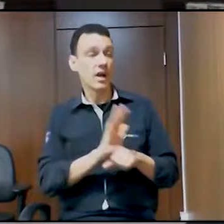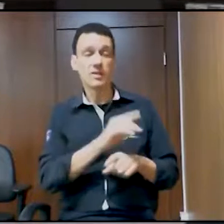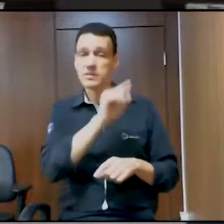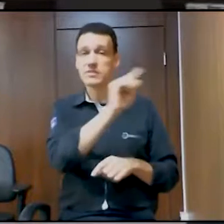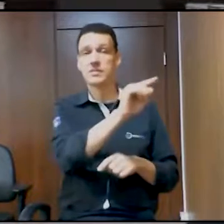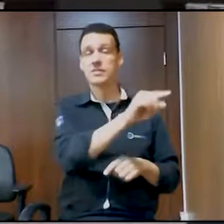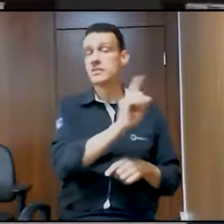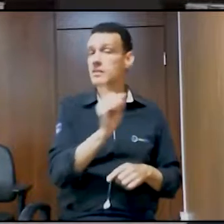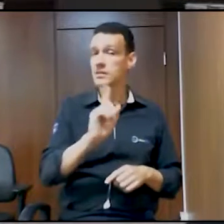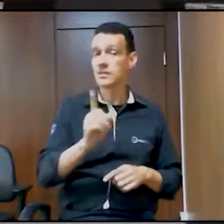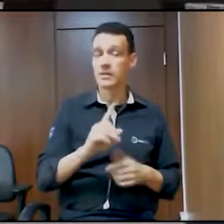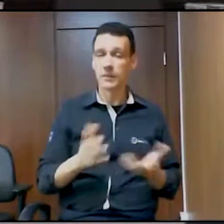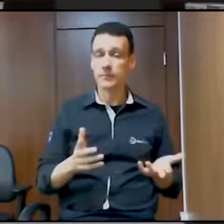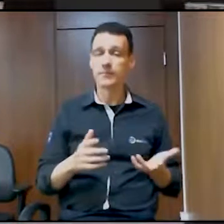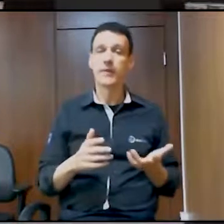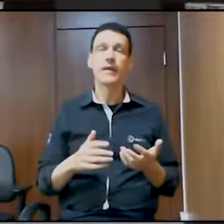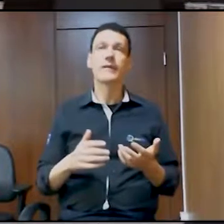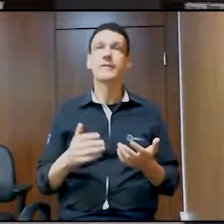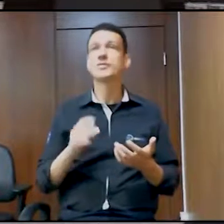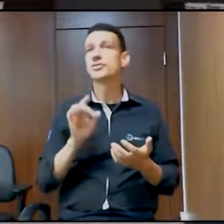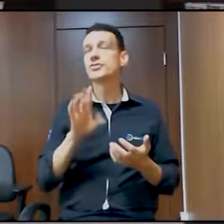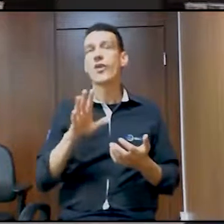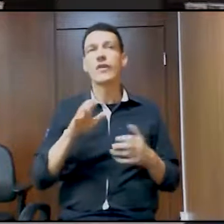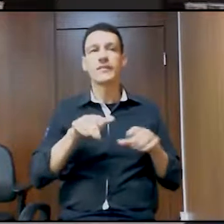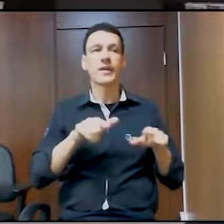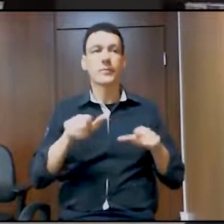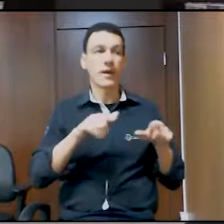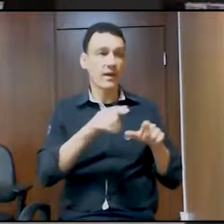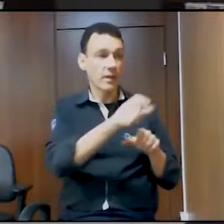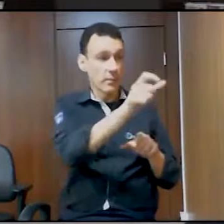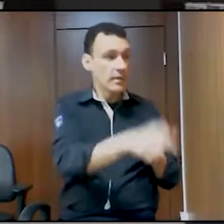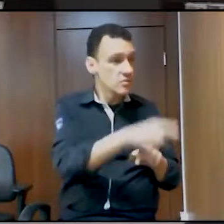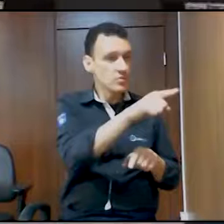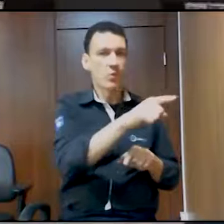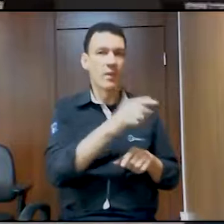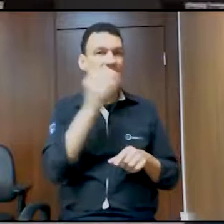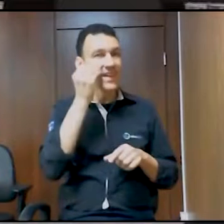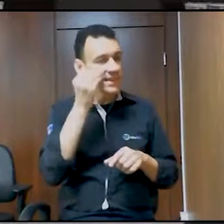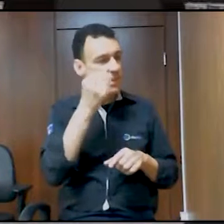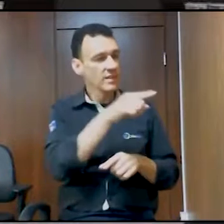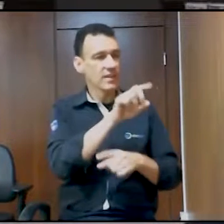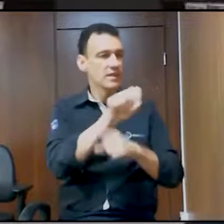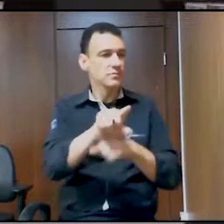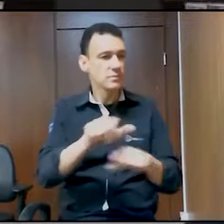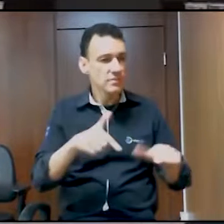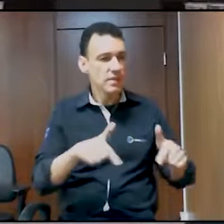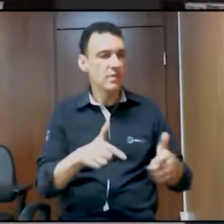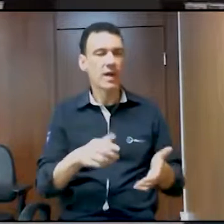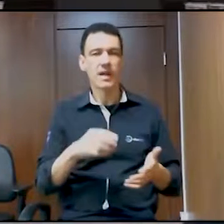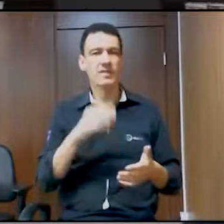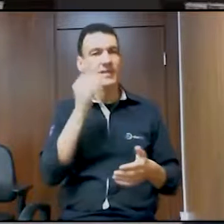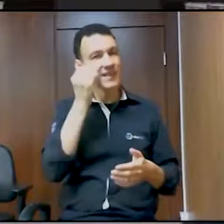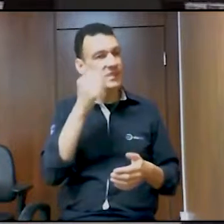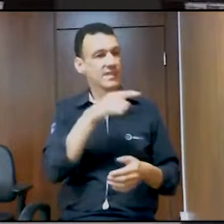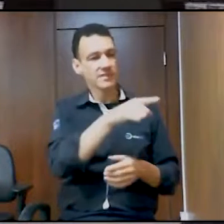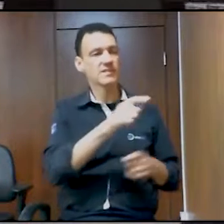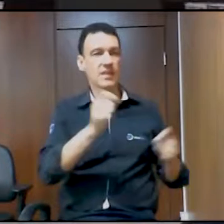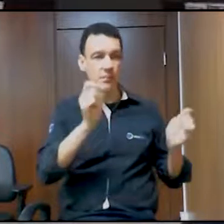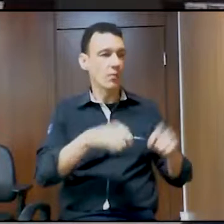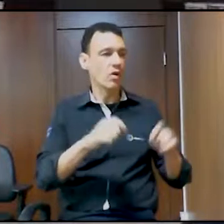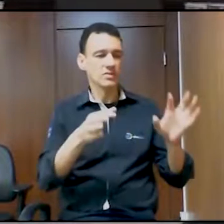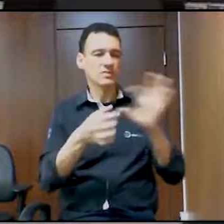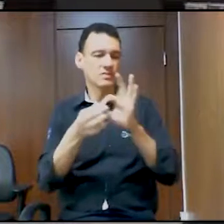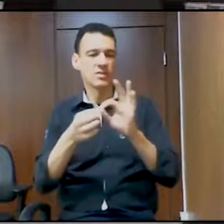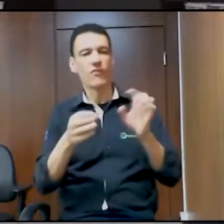ficava trabalhando com a pessoa, tentando que ela consiga um emprego, tentando que ela consiga refazer seus laços